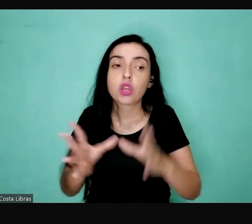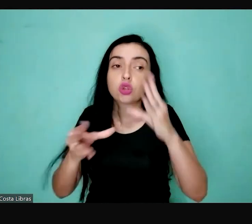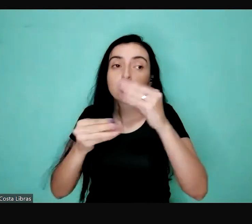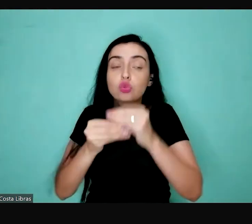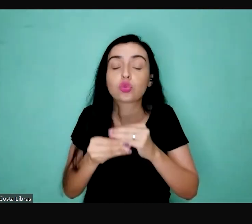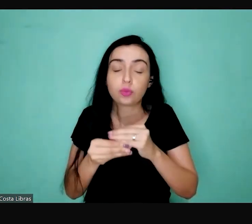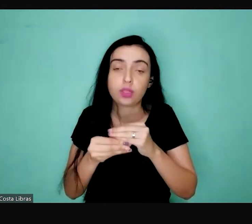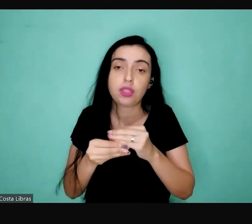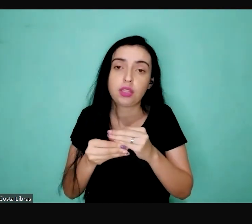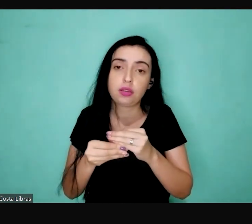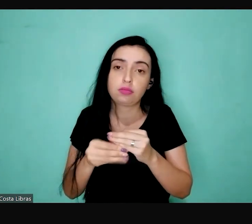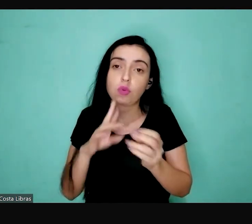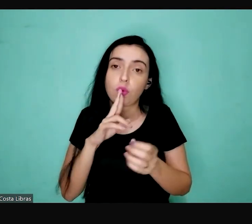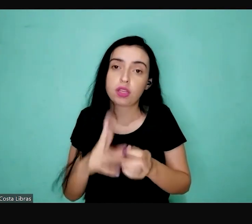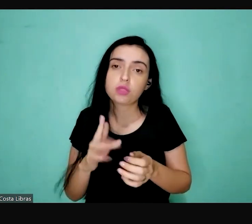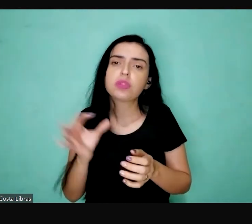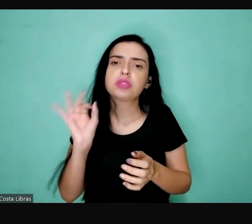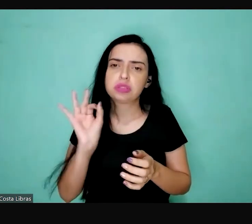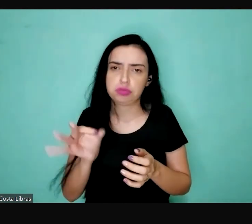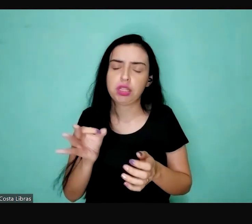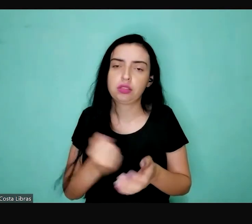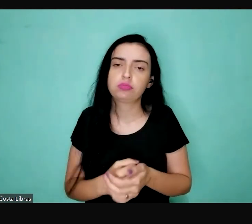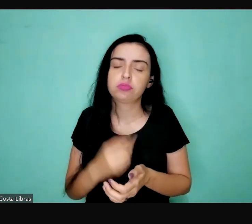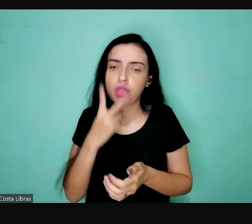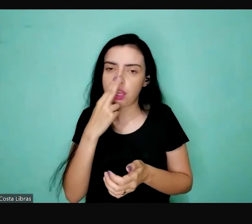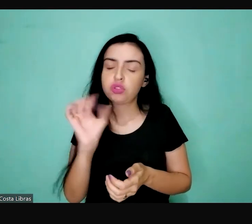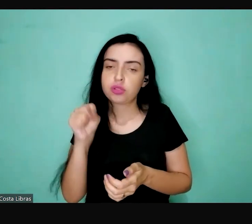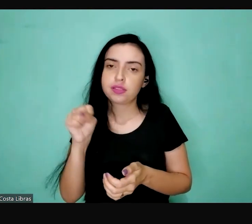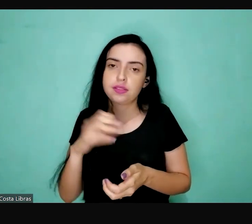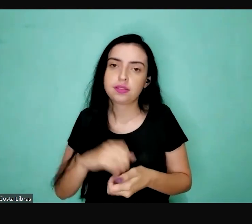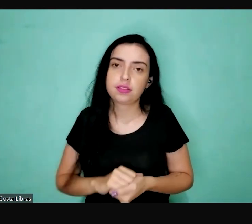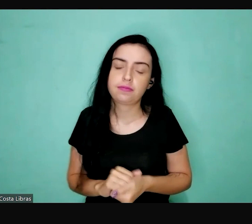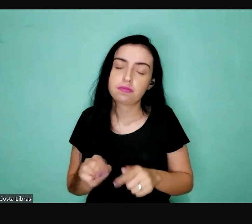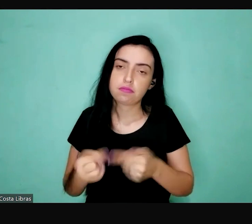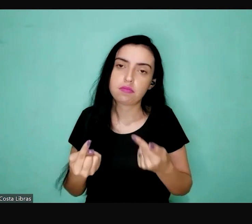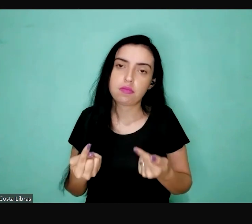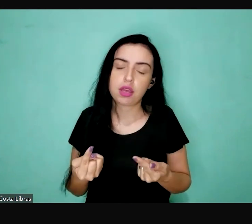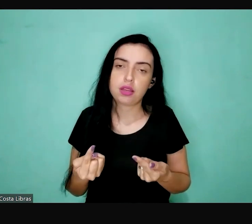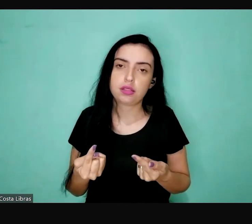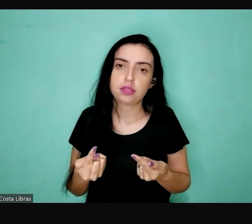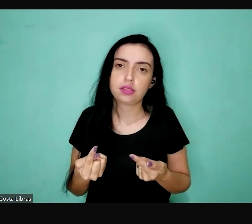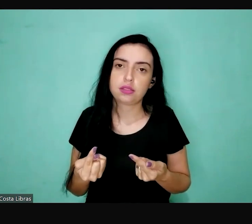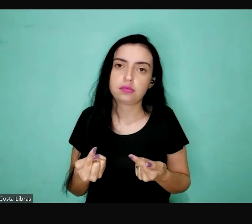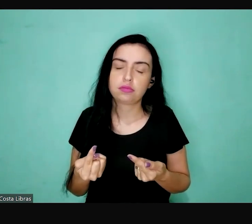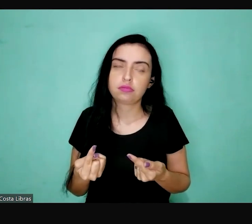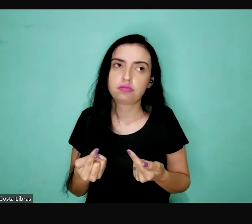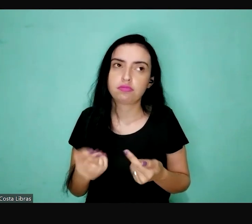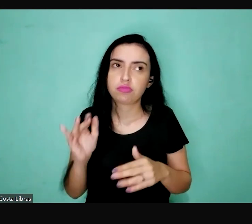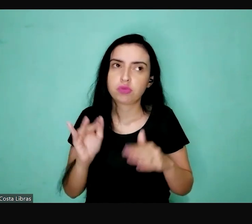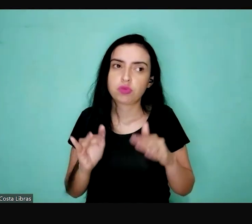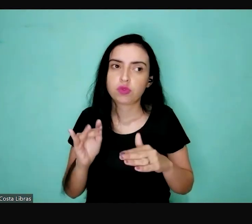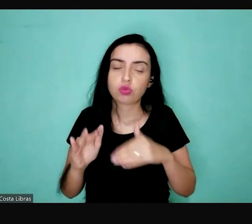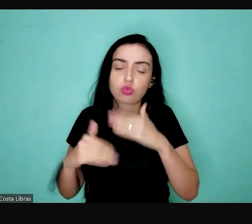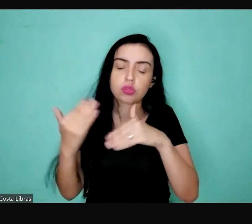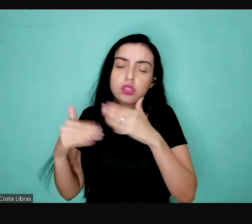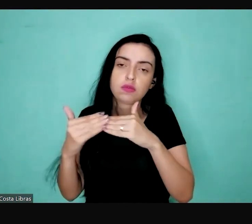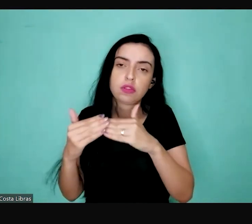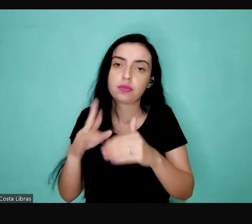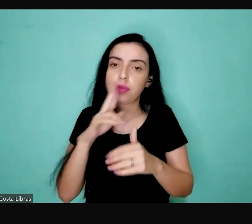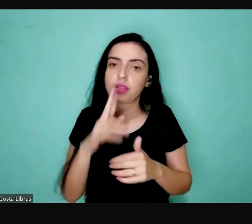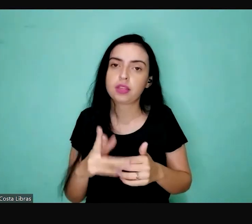com a resposta afirmativa. Eu acho que sim, mas exige muito desenvolvimento a resposta, não